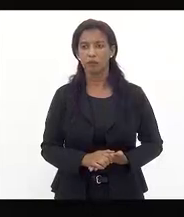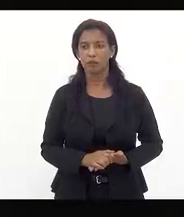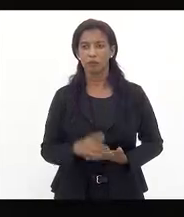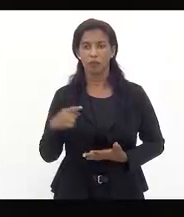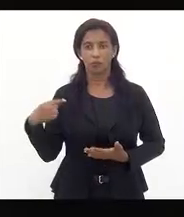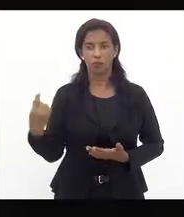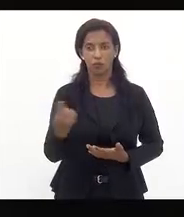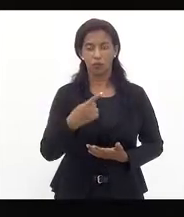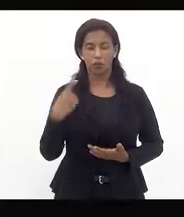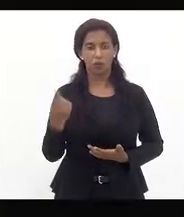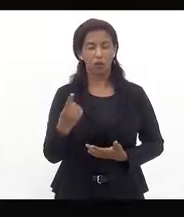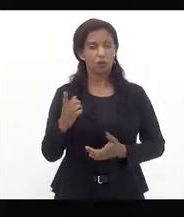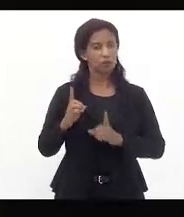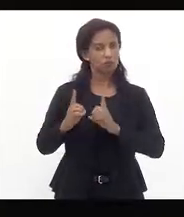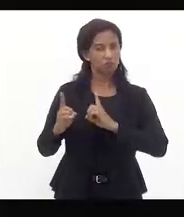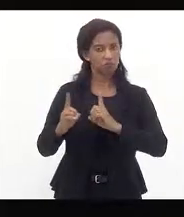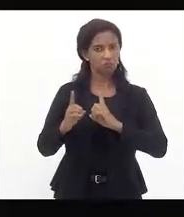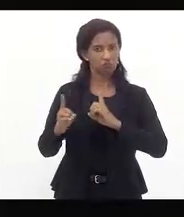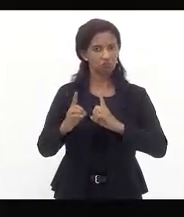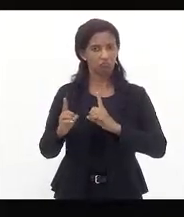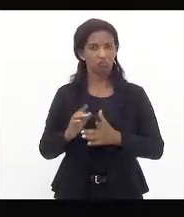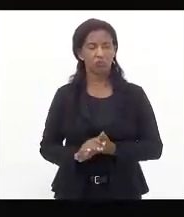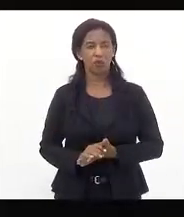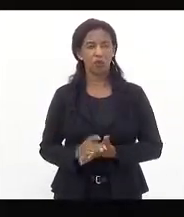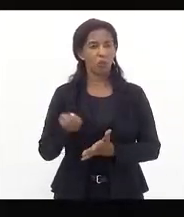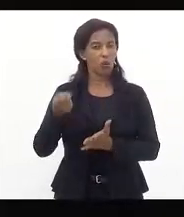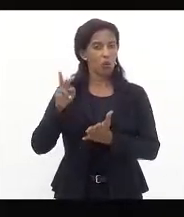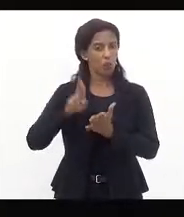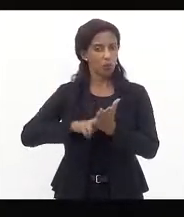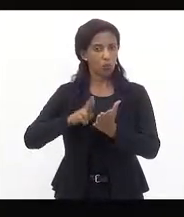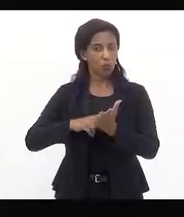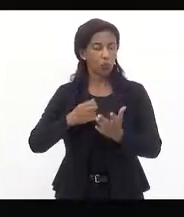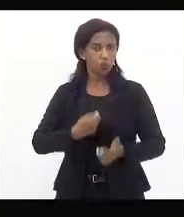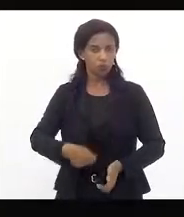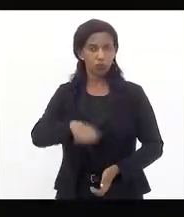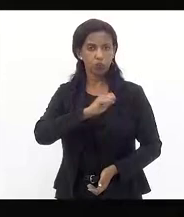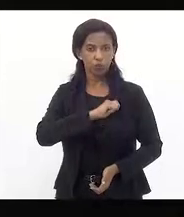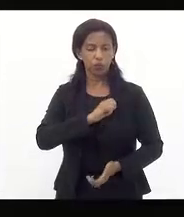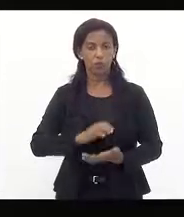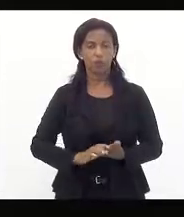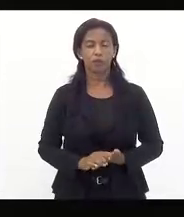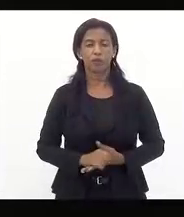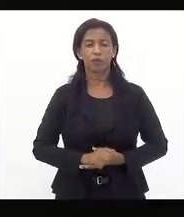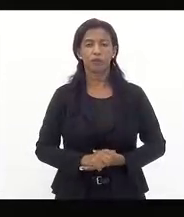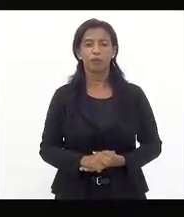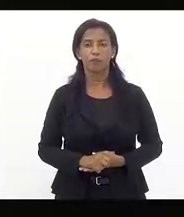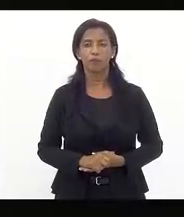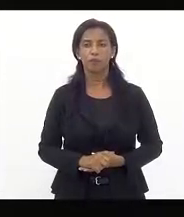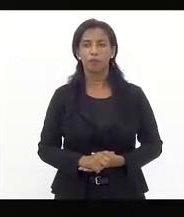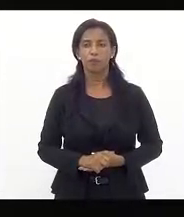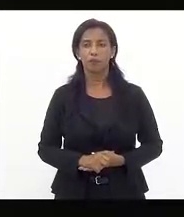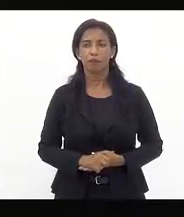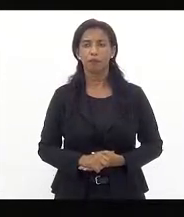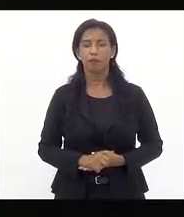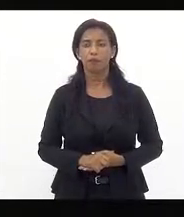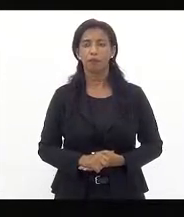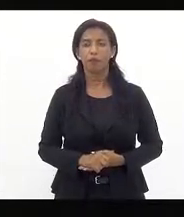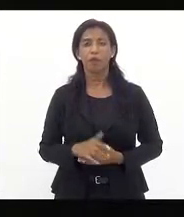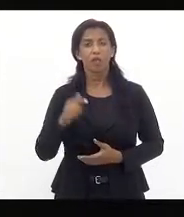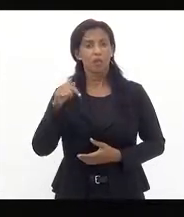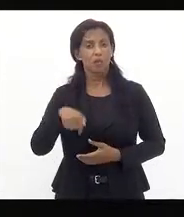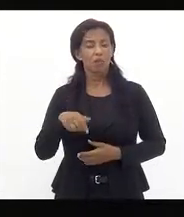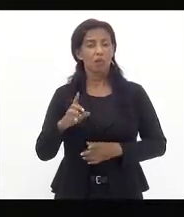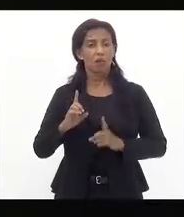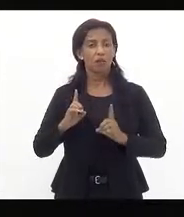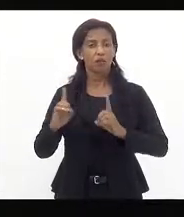Nós estamos discutindo a homologação do regime de recuperação fiscal e, em meio a essa